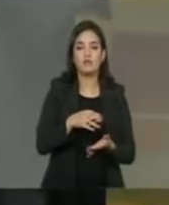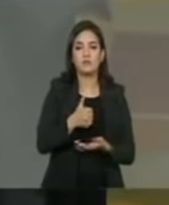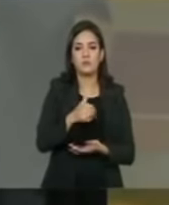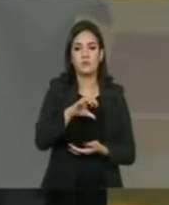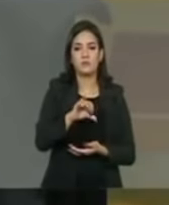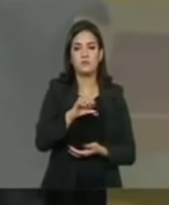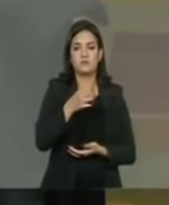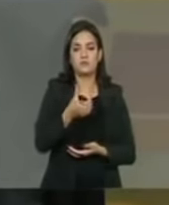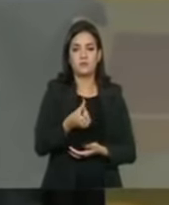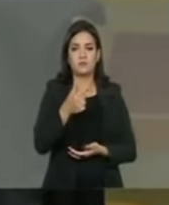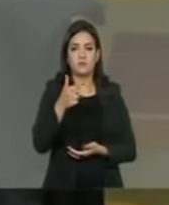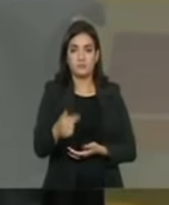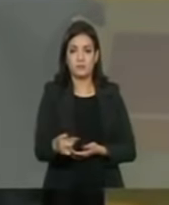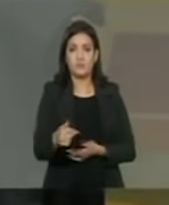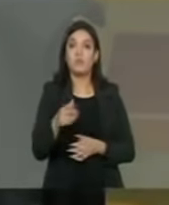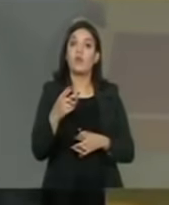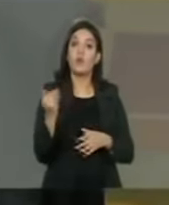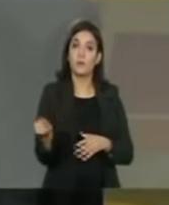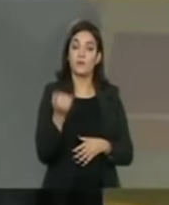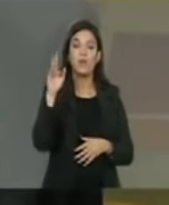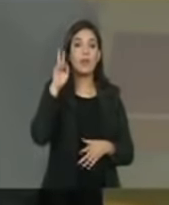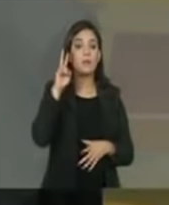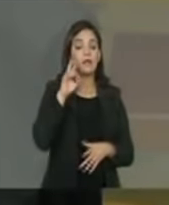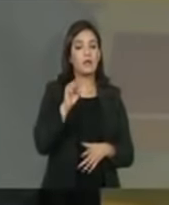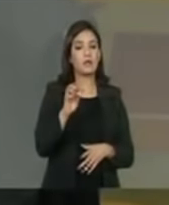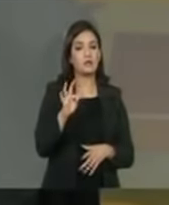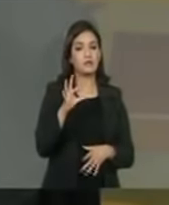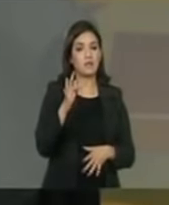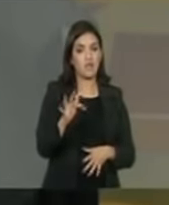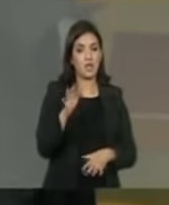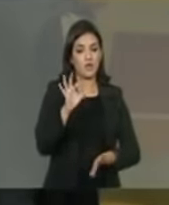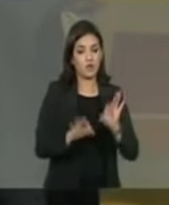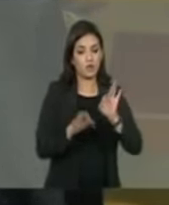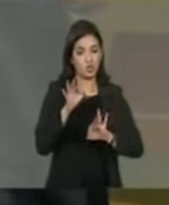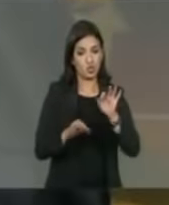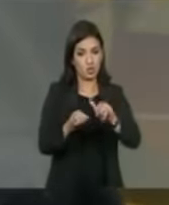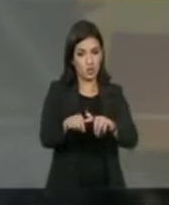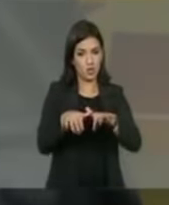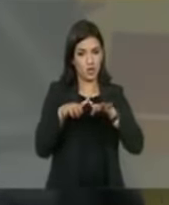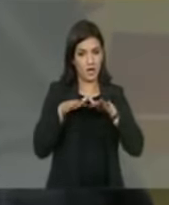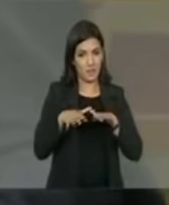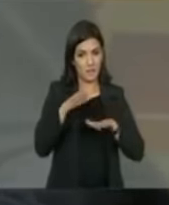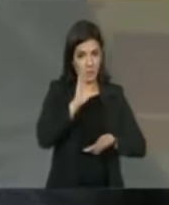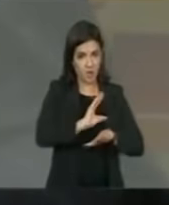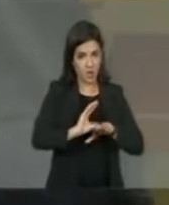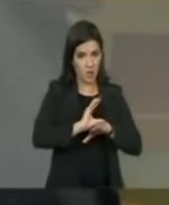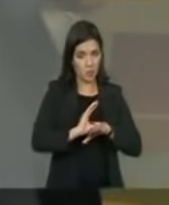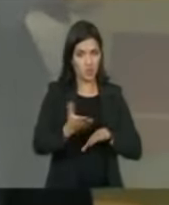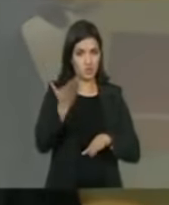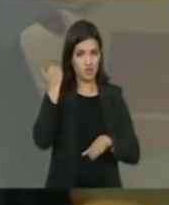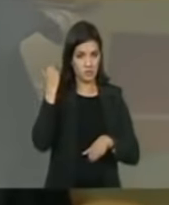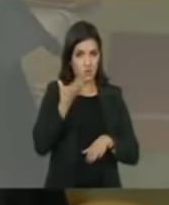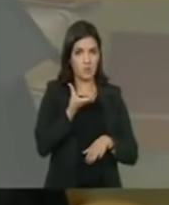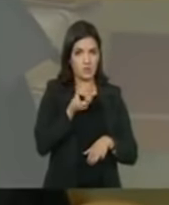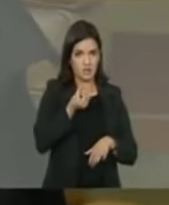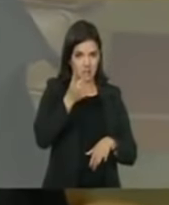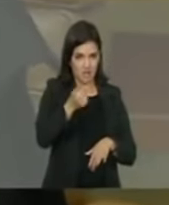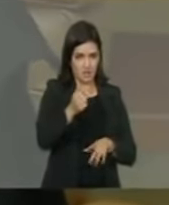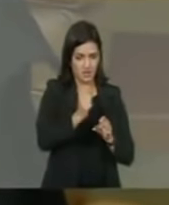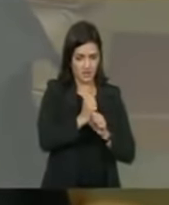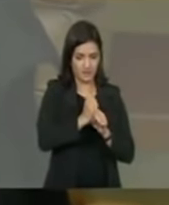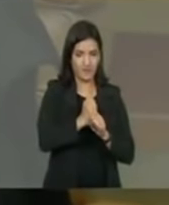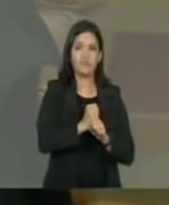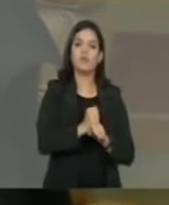digo eu vale rememora que o supremo tribunal federal em julgamentos proferidos o bege da carta política de 67 que não